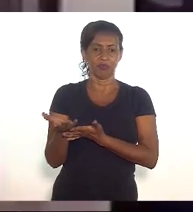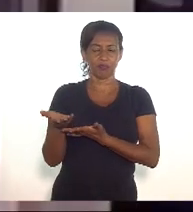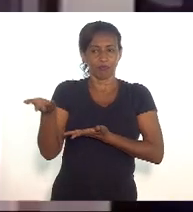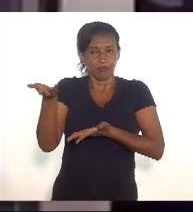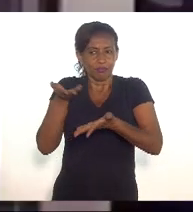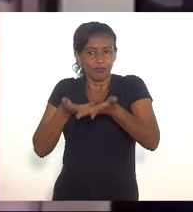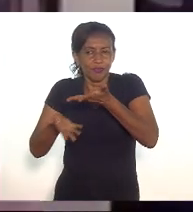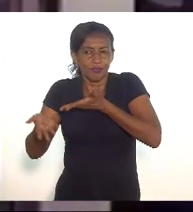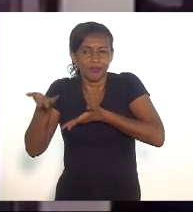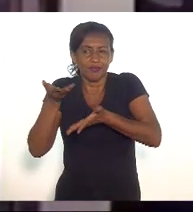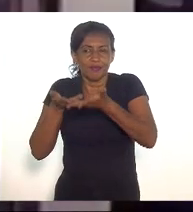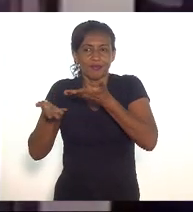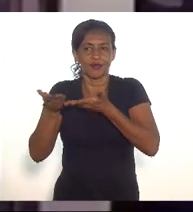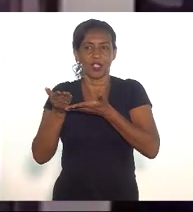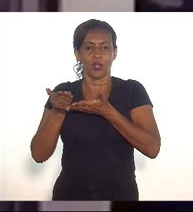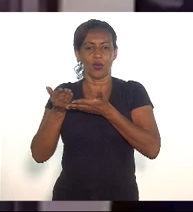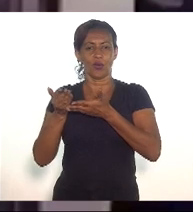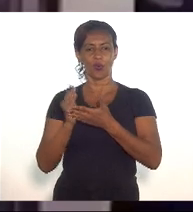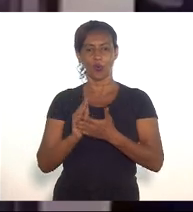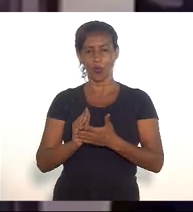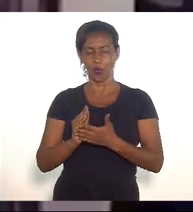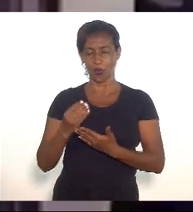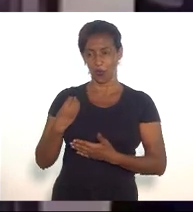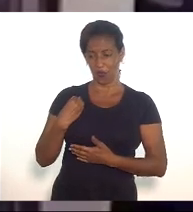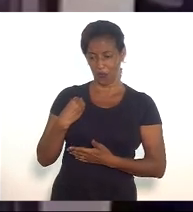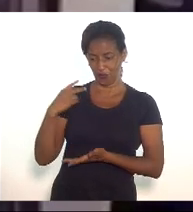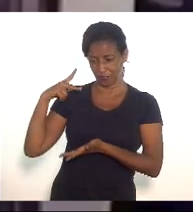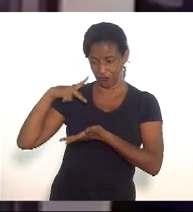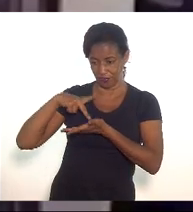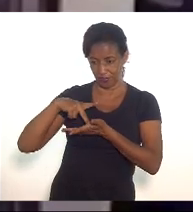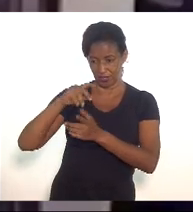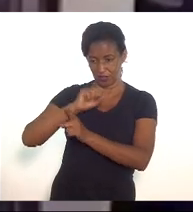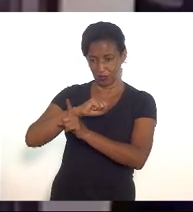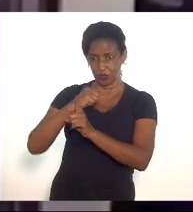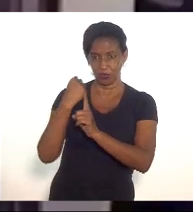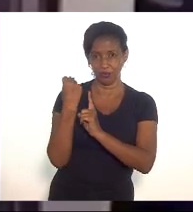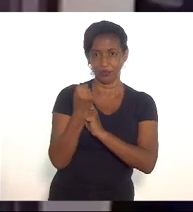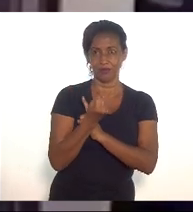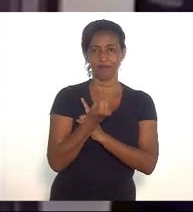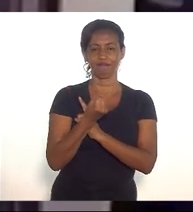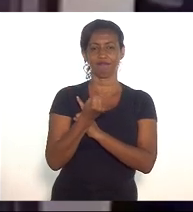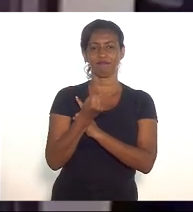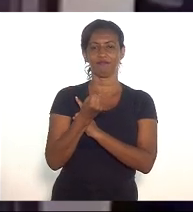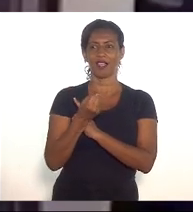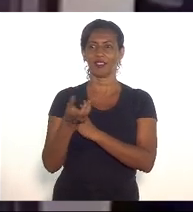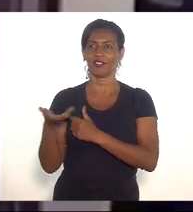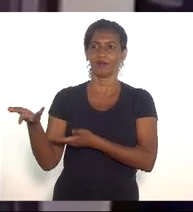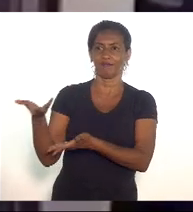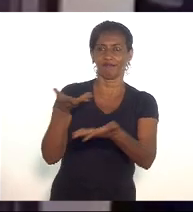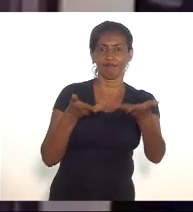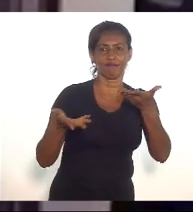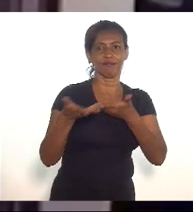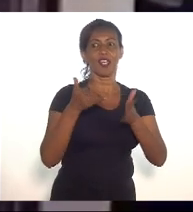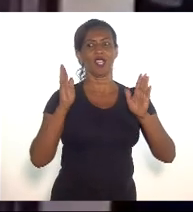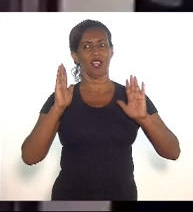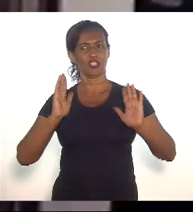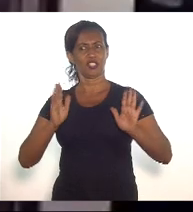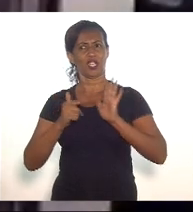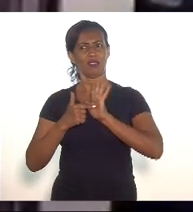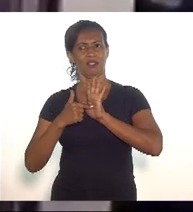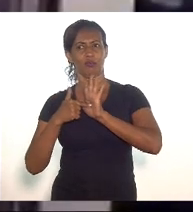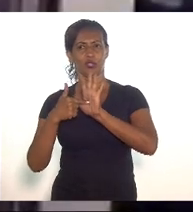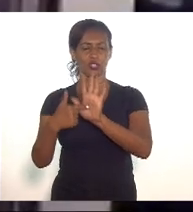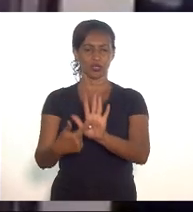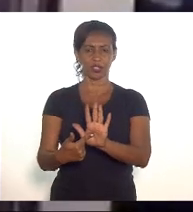o envolvimento efetivo e real da sociedade, automaticamente a gente aí já está